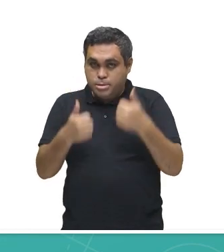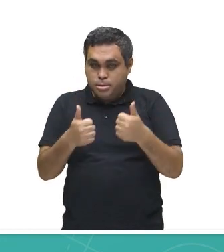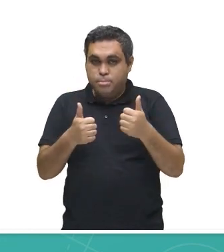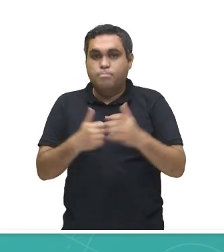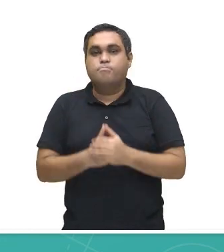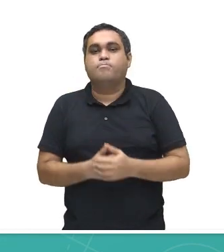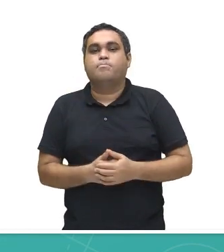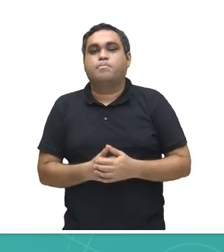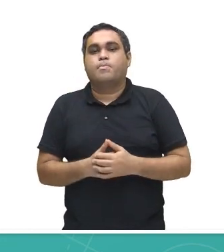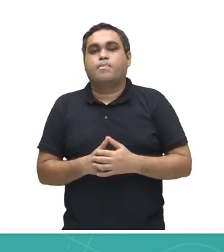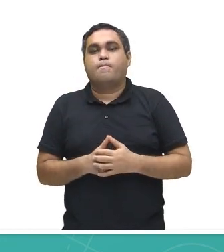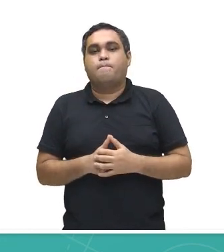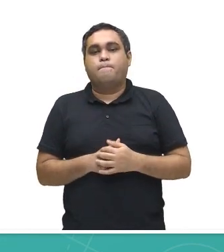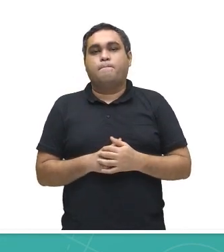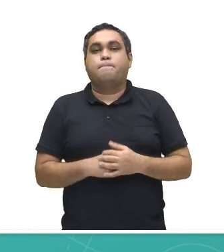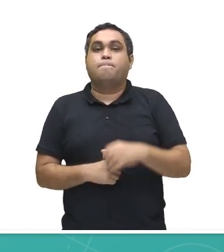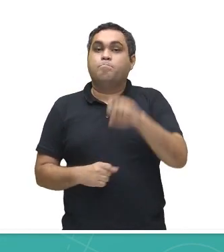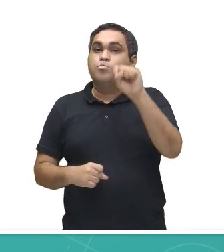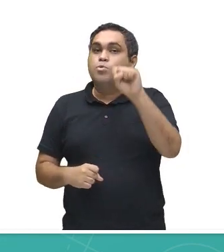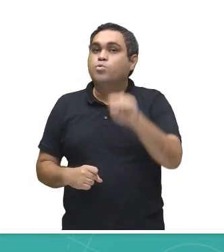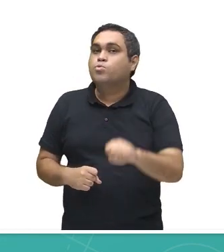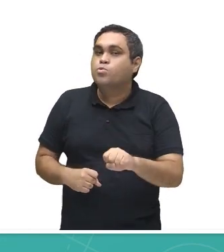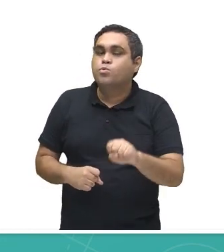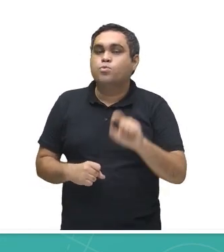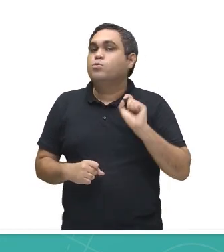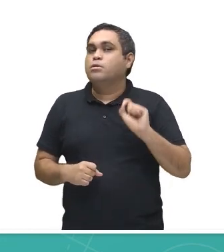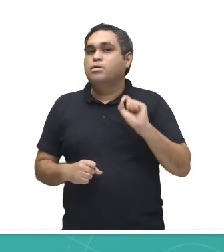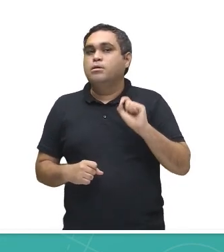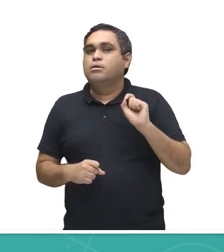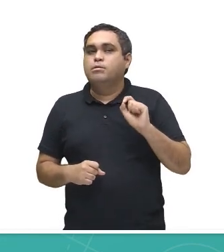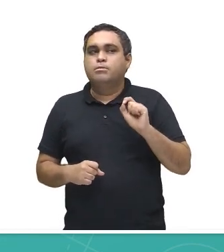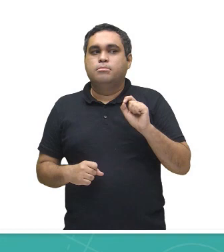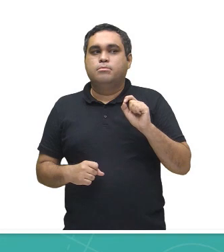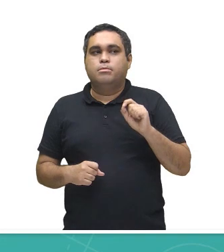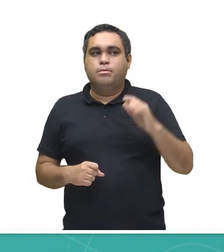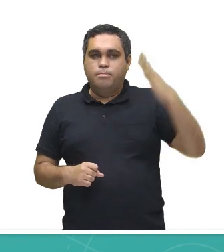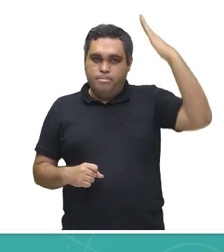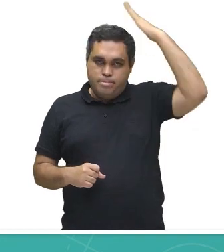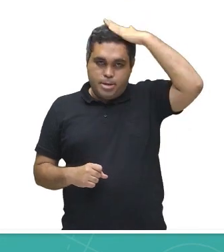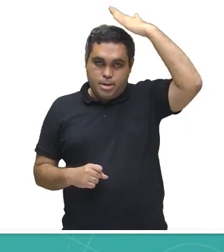E também teremos na região sul, tá? Paraná,